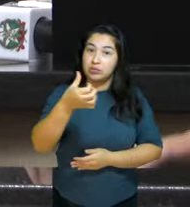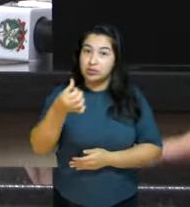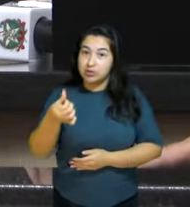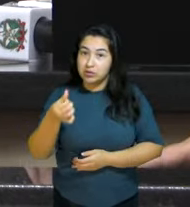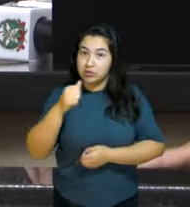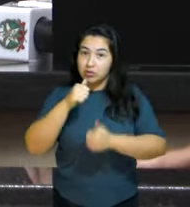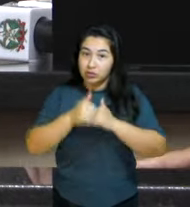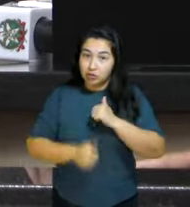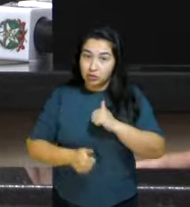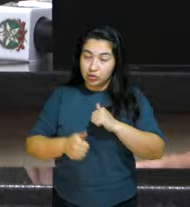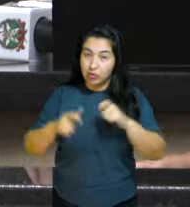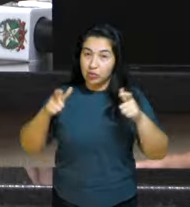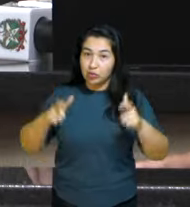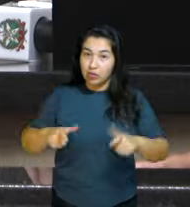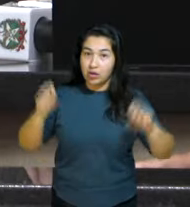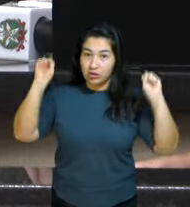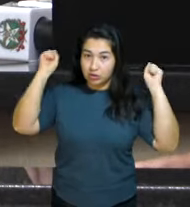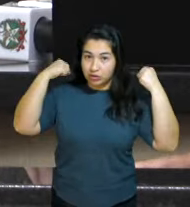realizados em Chapecó, em